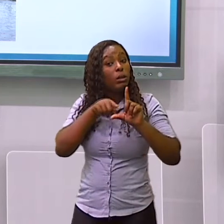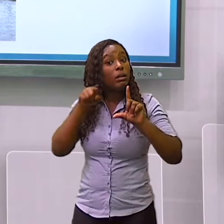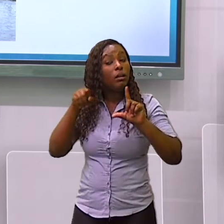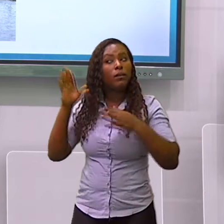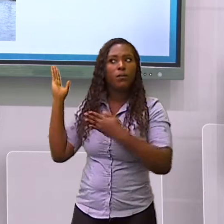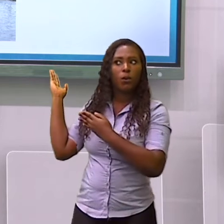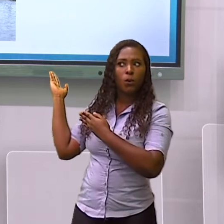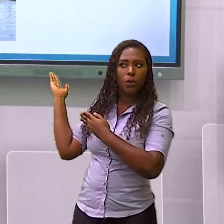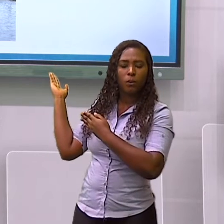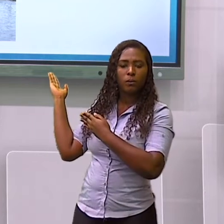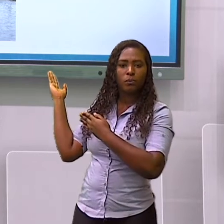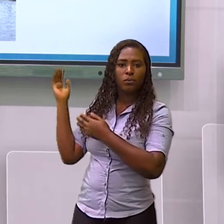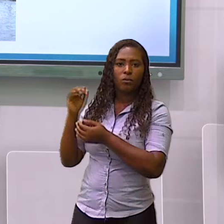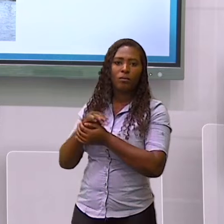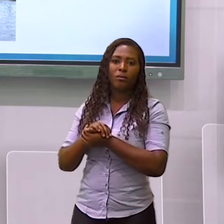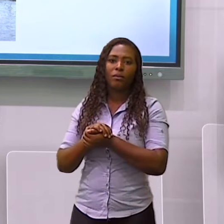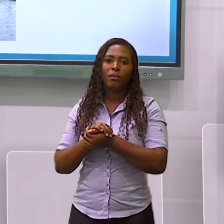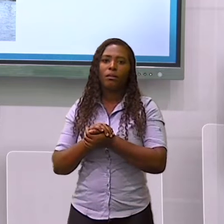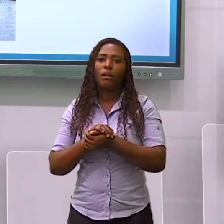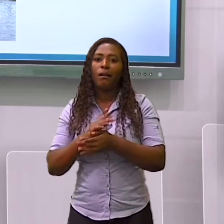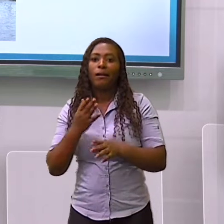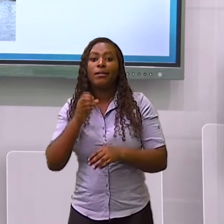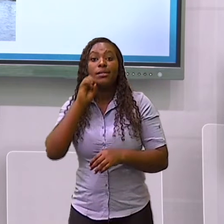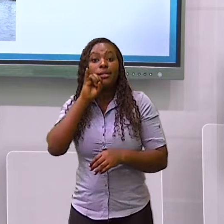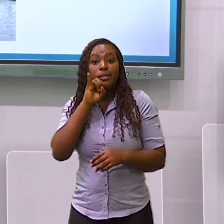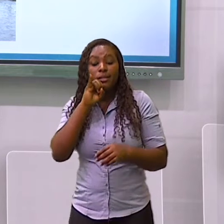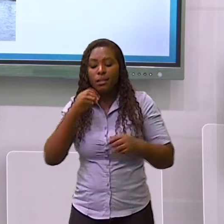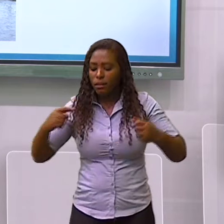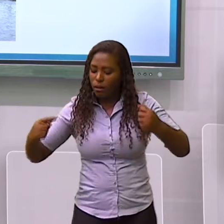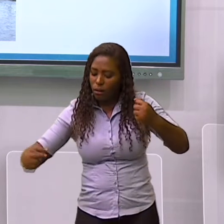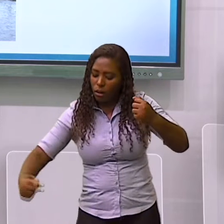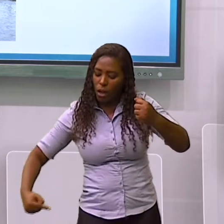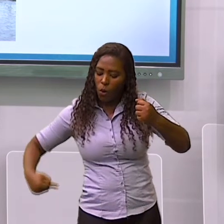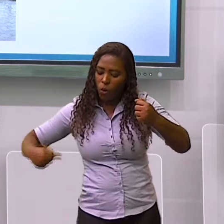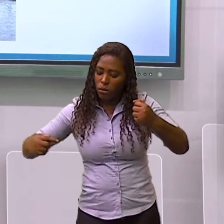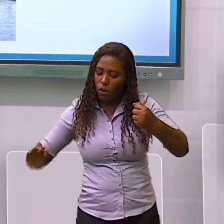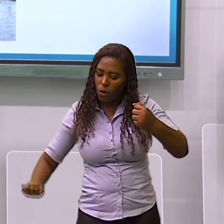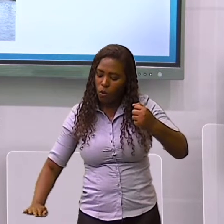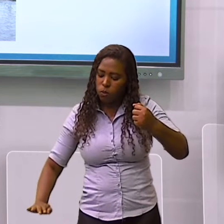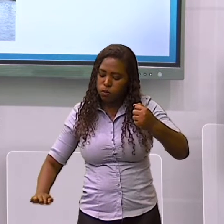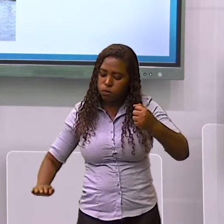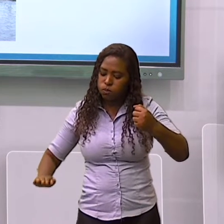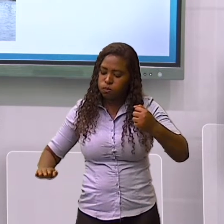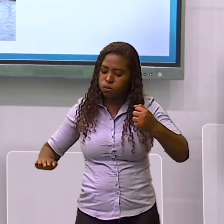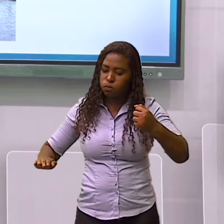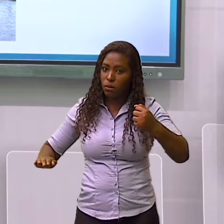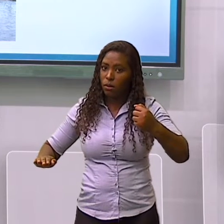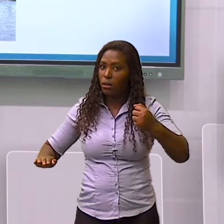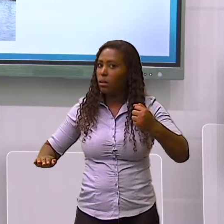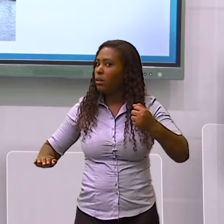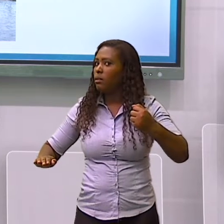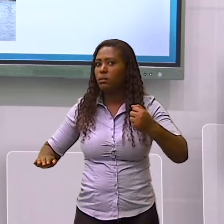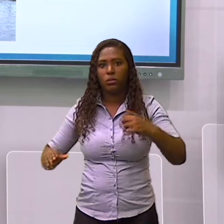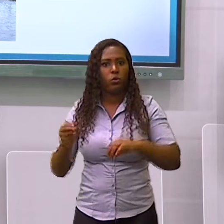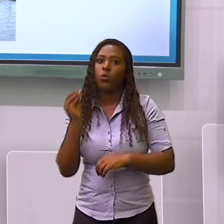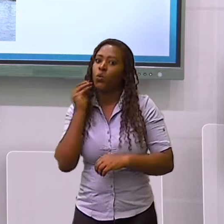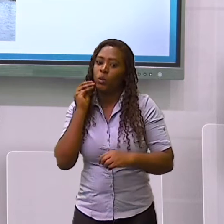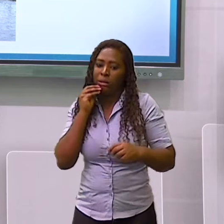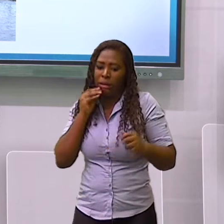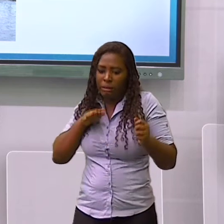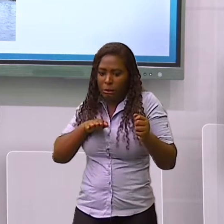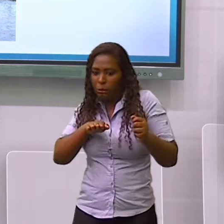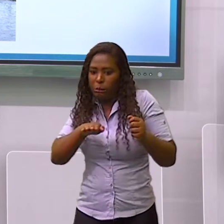metade para cima da roda do seu veículo, não tente atravessar, tá? E se a água